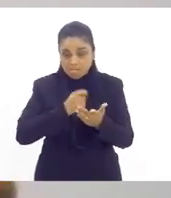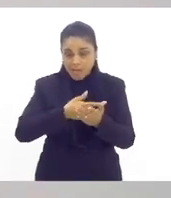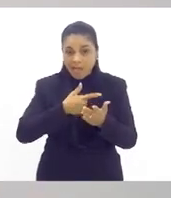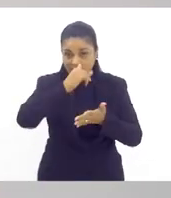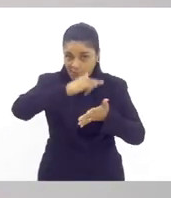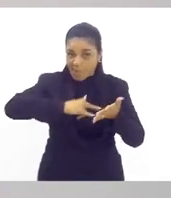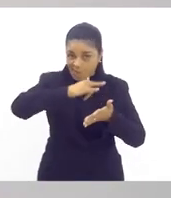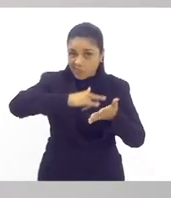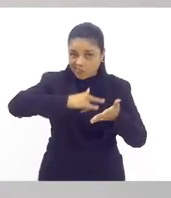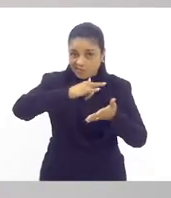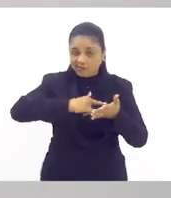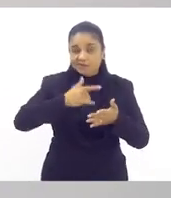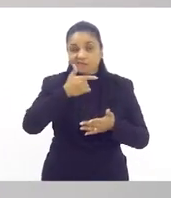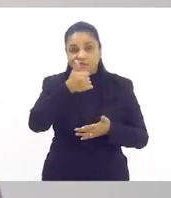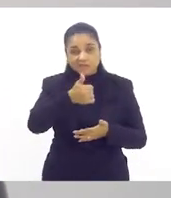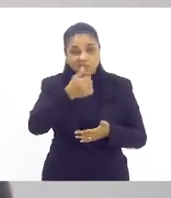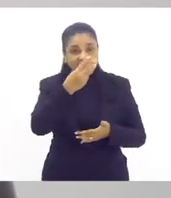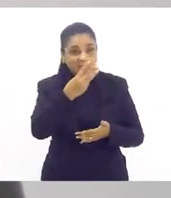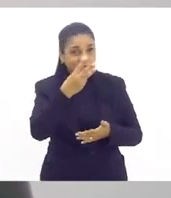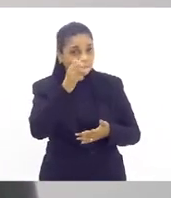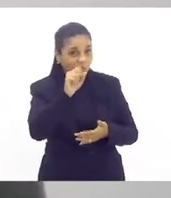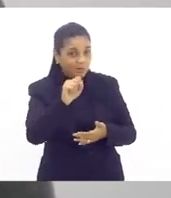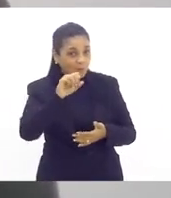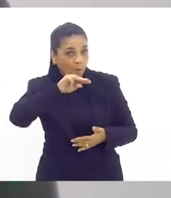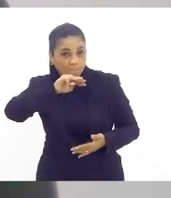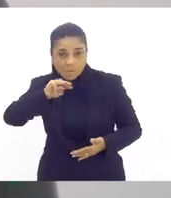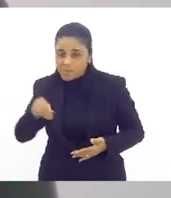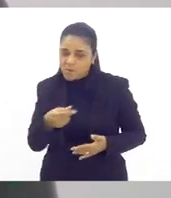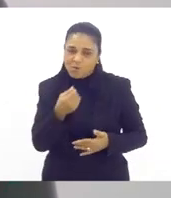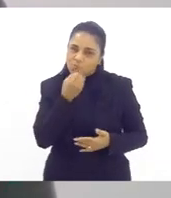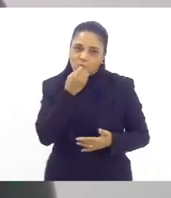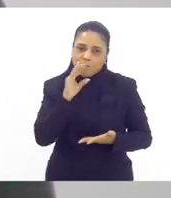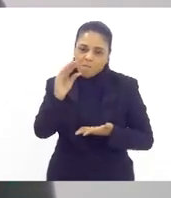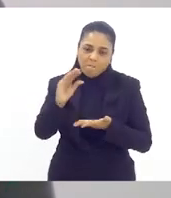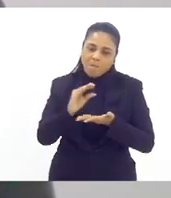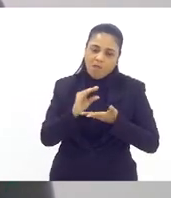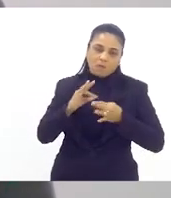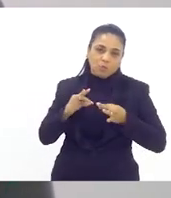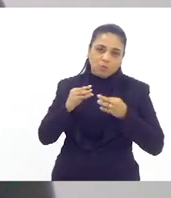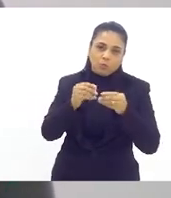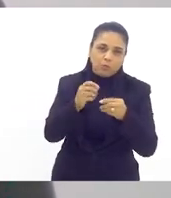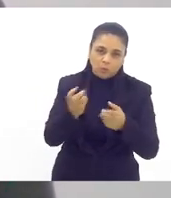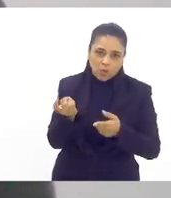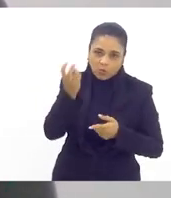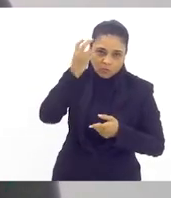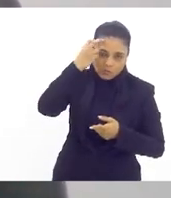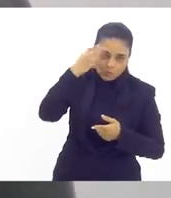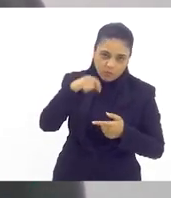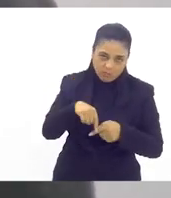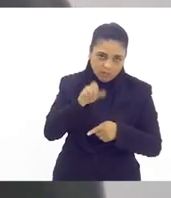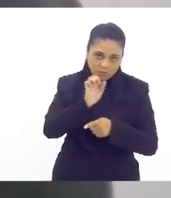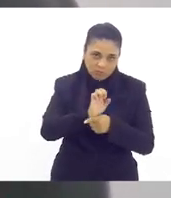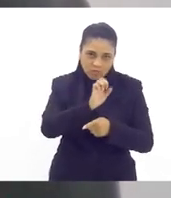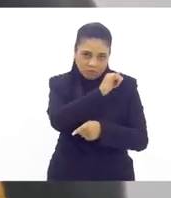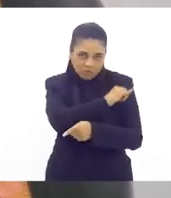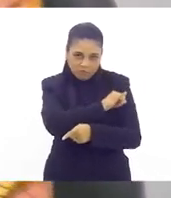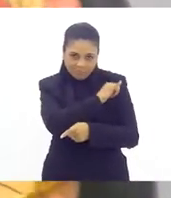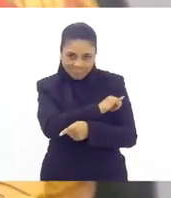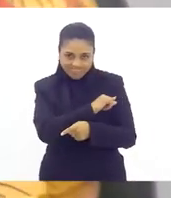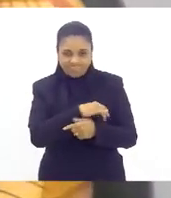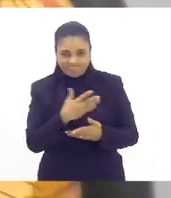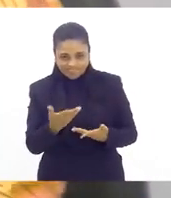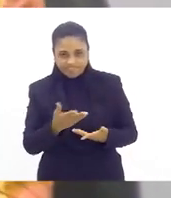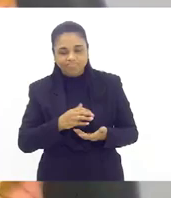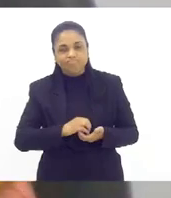que 138 milhões não é suficiente para a gente cuidar do fazedor de cultura do Estado do Rio de Janeiro